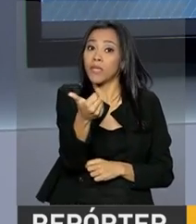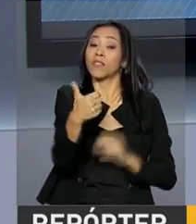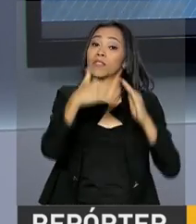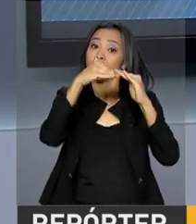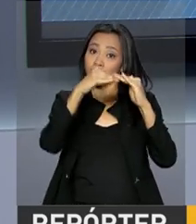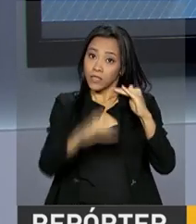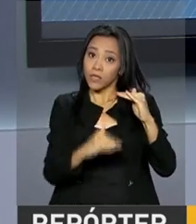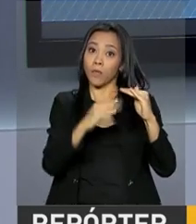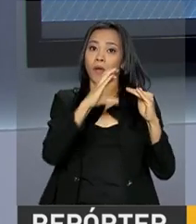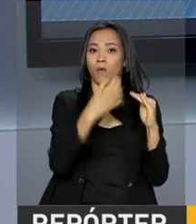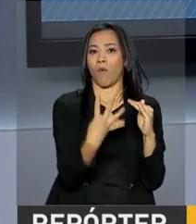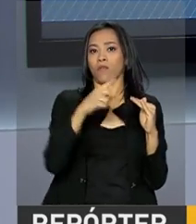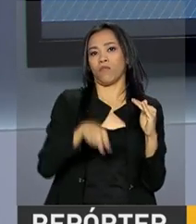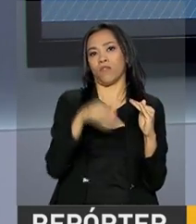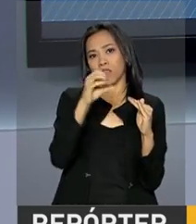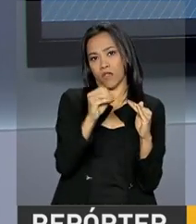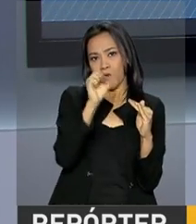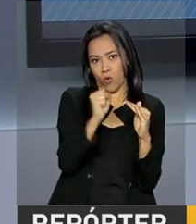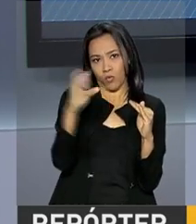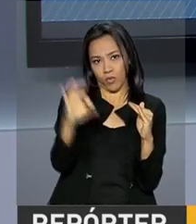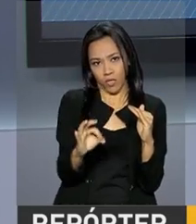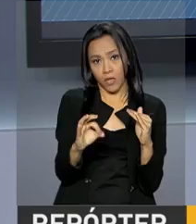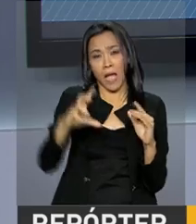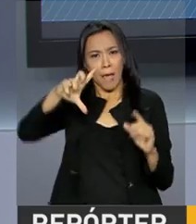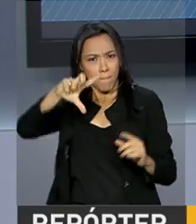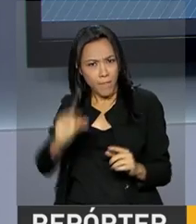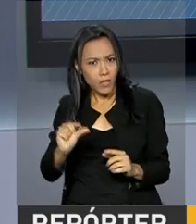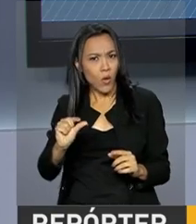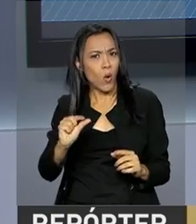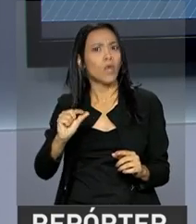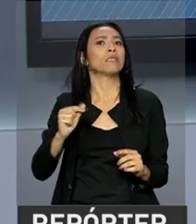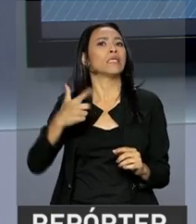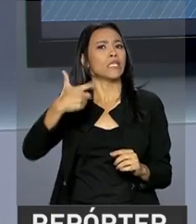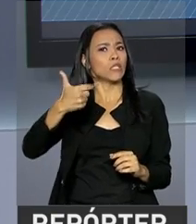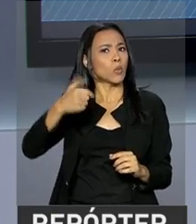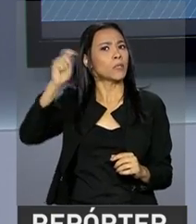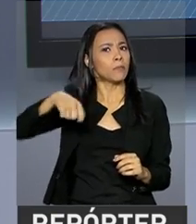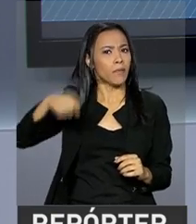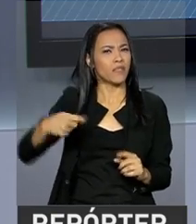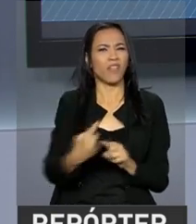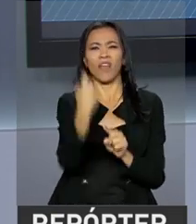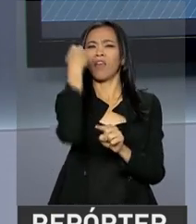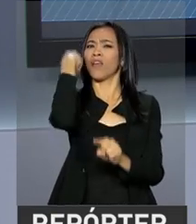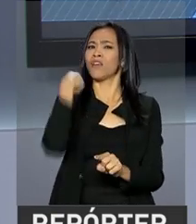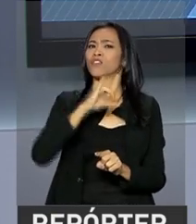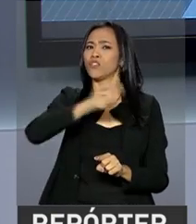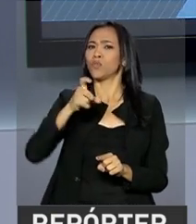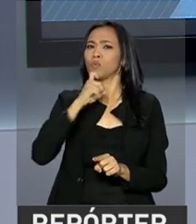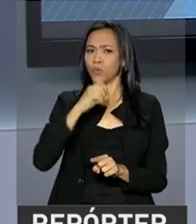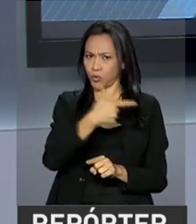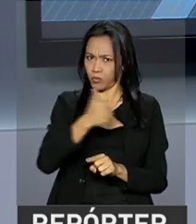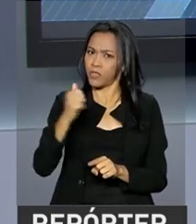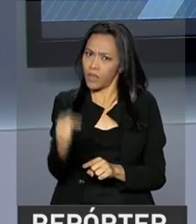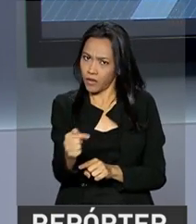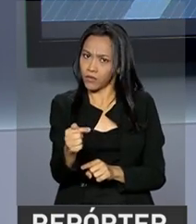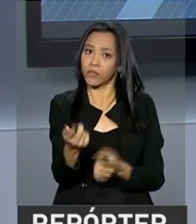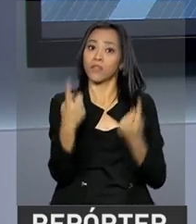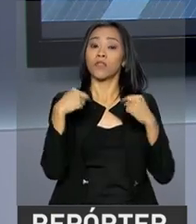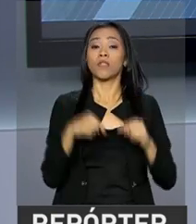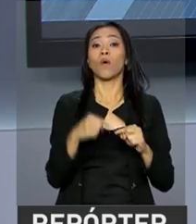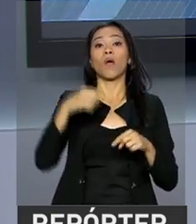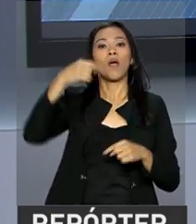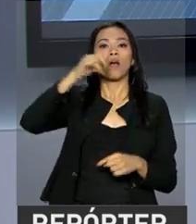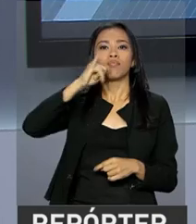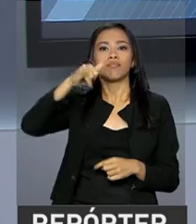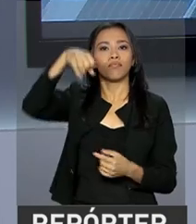para 4,08 por. a menor taxa em 12 meses desde julho de 2007 as contas de energia